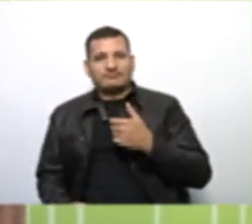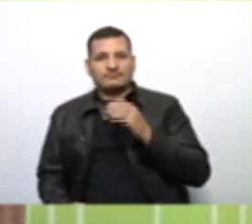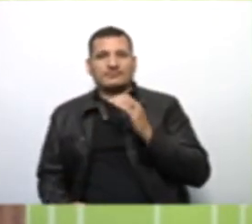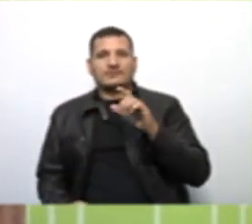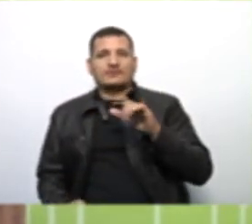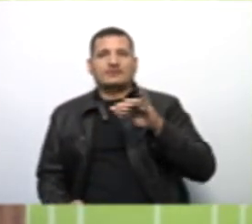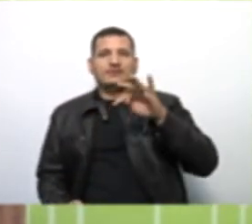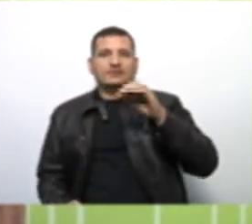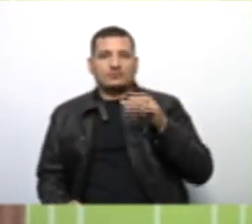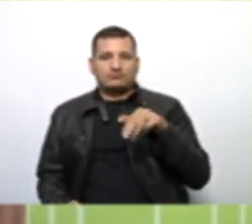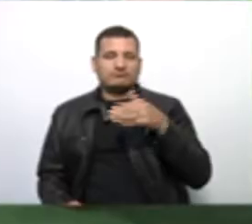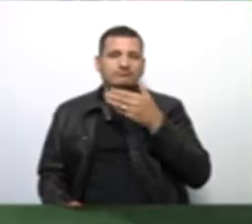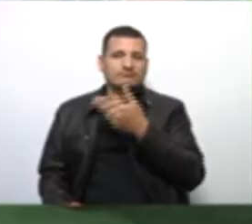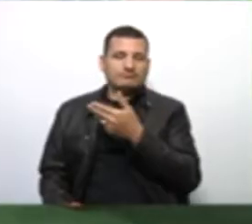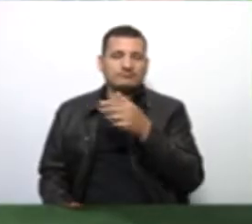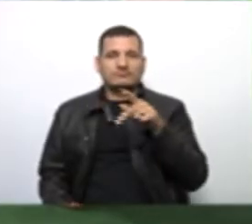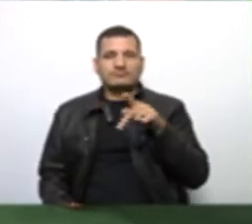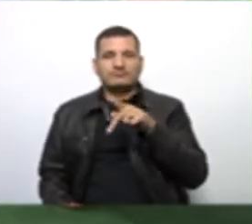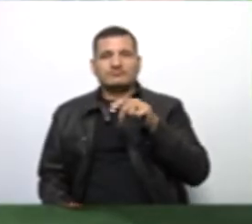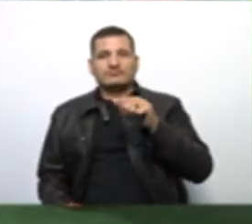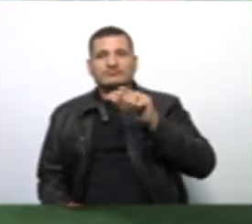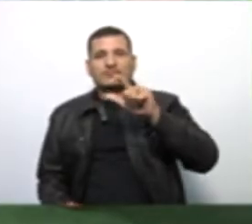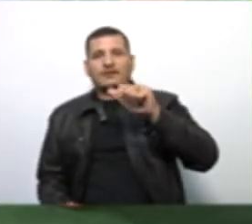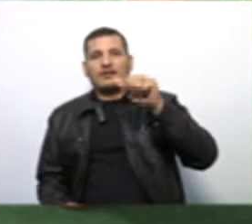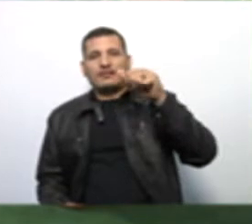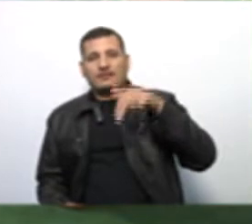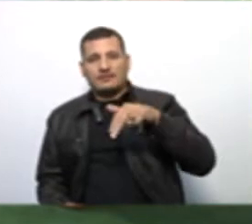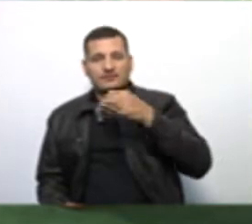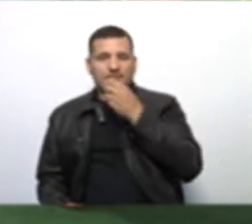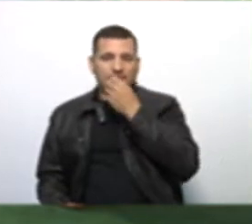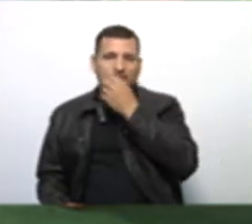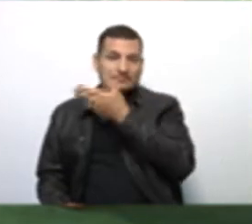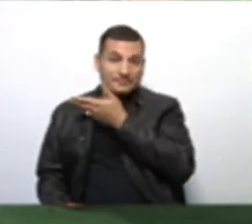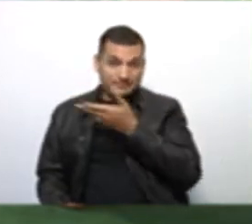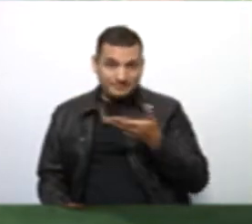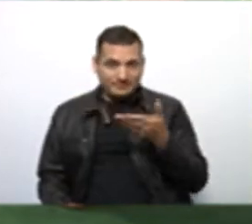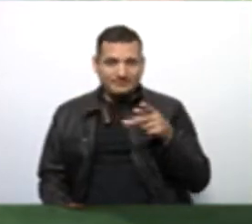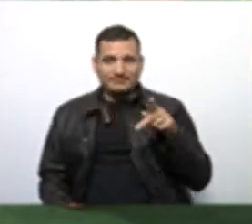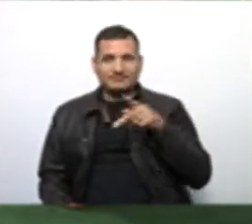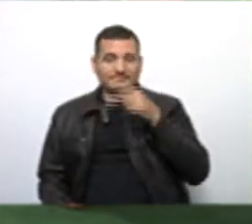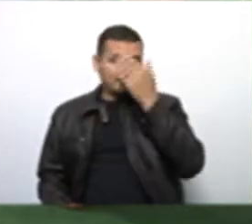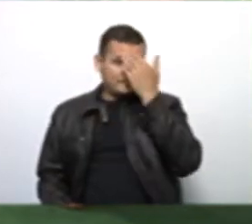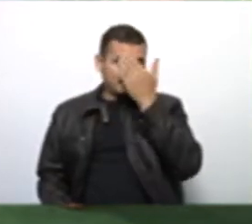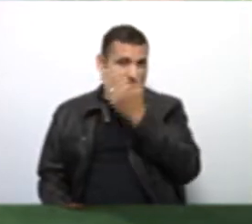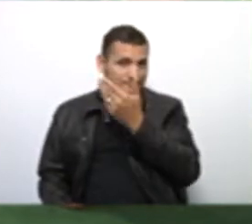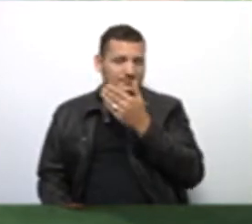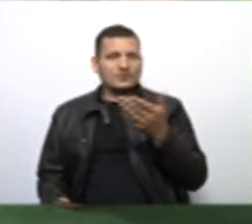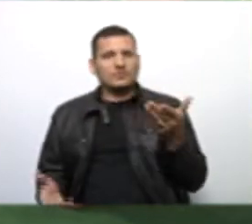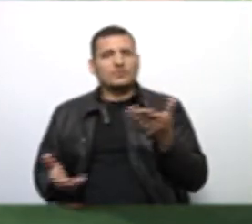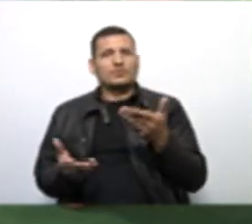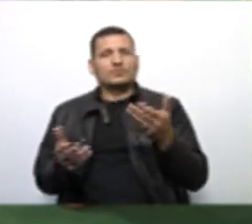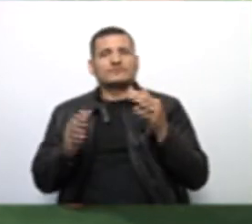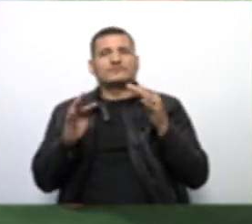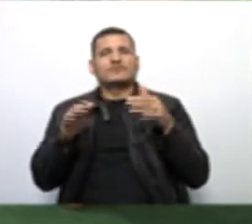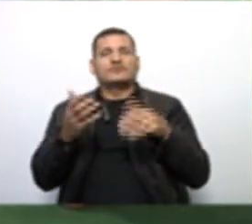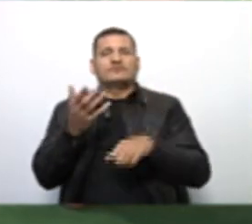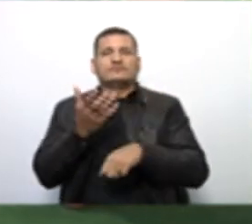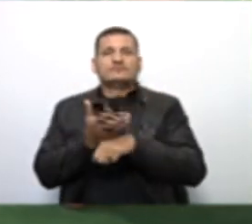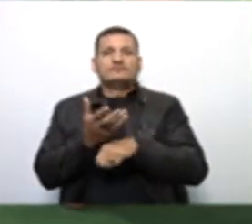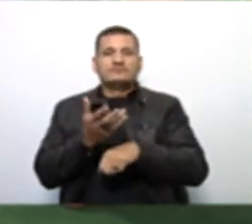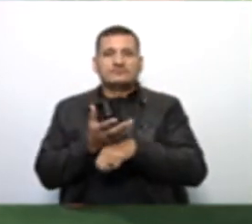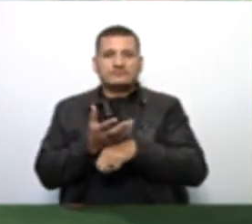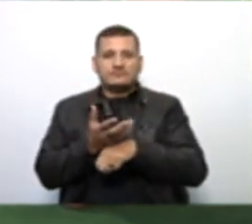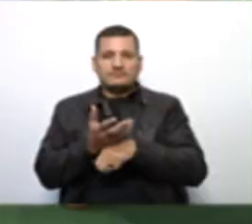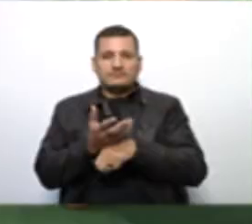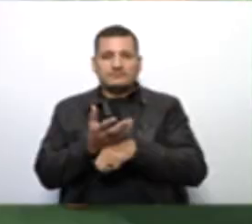aqui com o professor Alan. Isso mesmo, Jones, professor. seja bem-vindo, professor. Obrigado, professor. Estamos chegando aí ao final da nossa disciplina, né, pessoal?